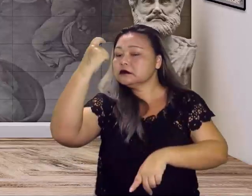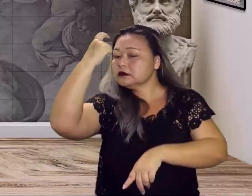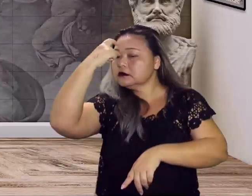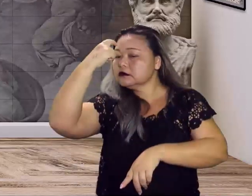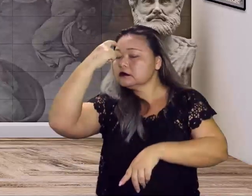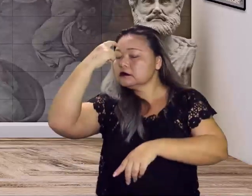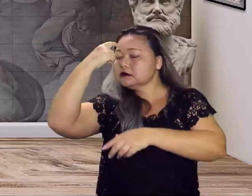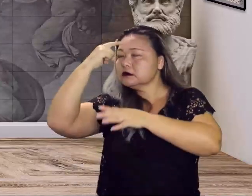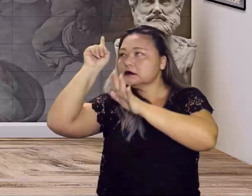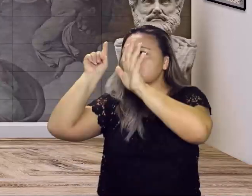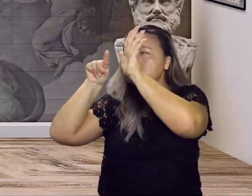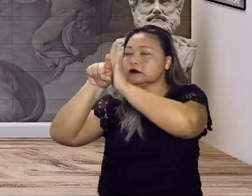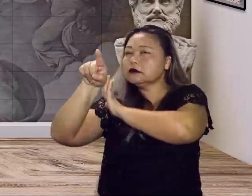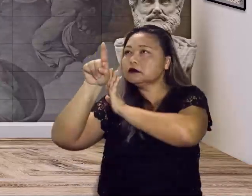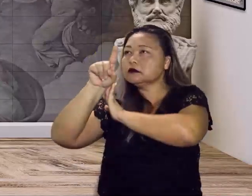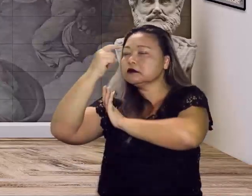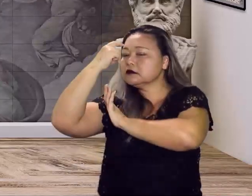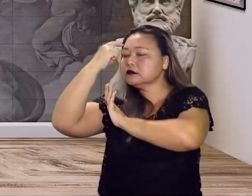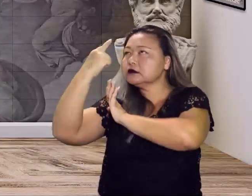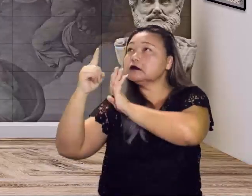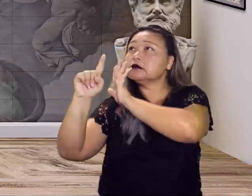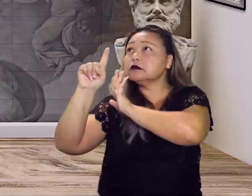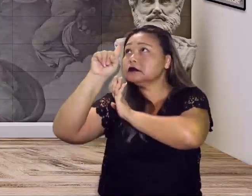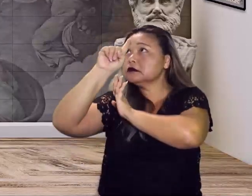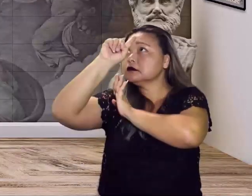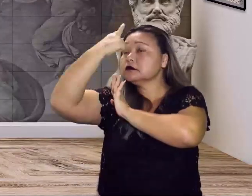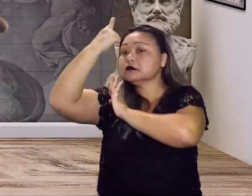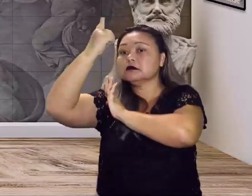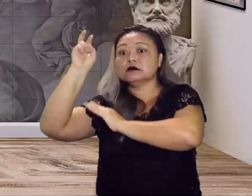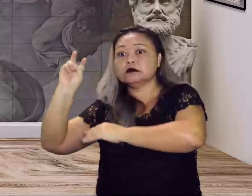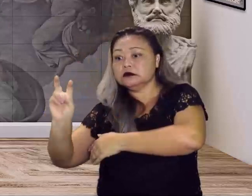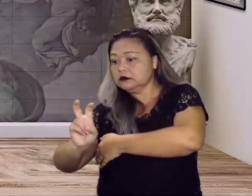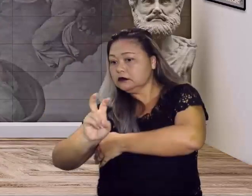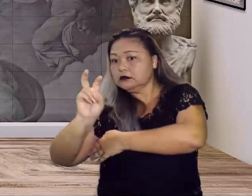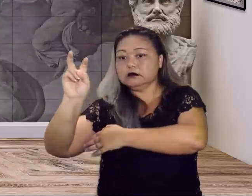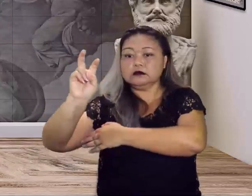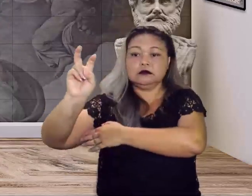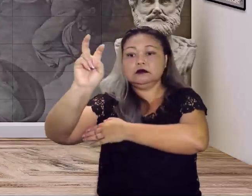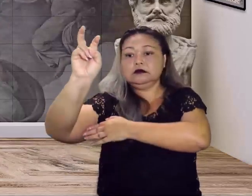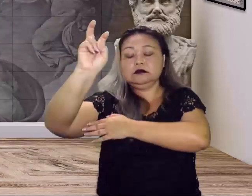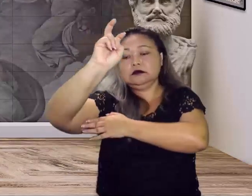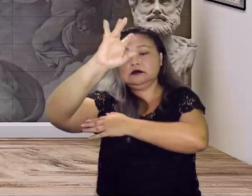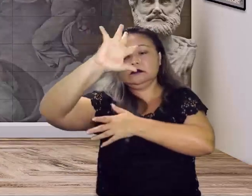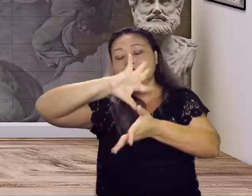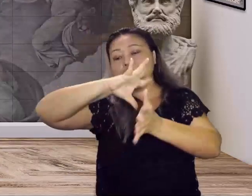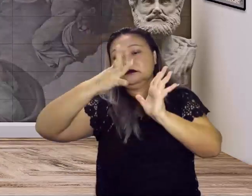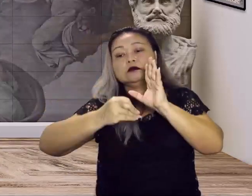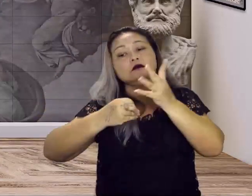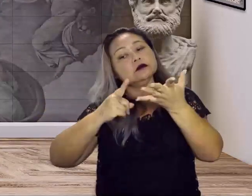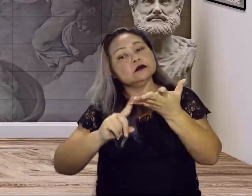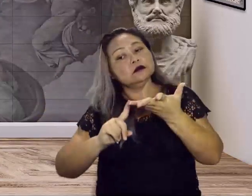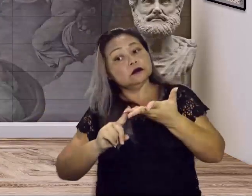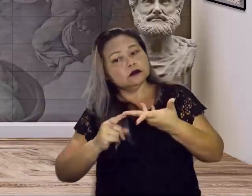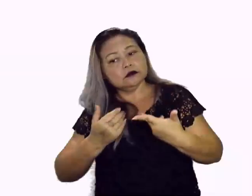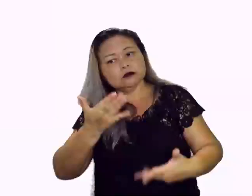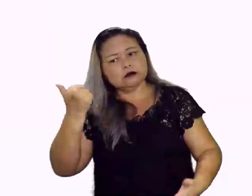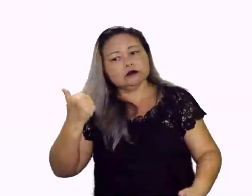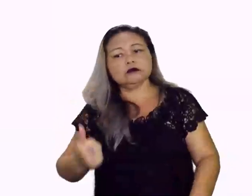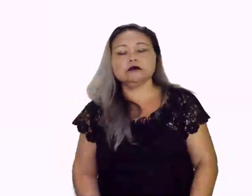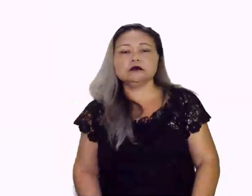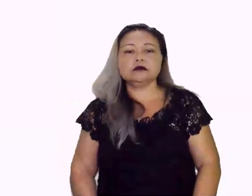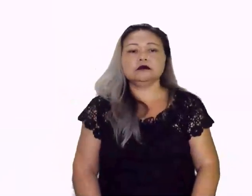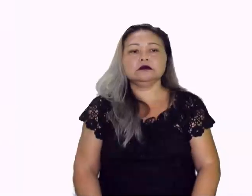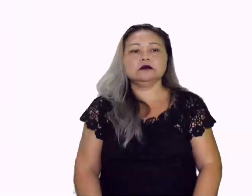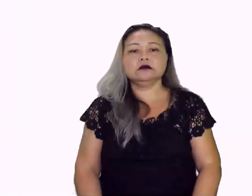questionamento humano, das pessoas que criaram, né? A cobra gigante que aparece na Amazônia, etc. Vamos lá, continuando?